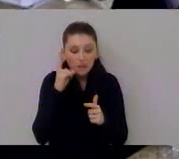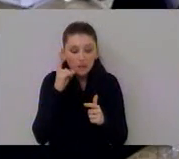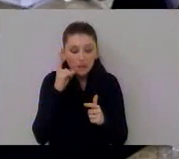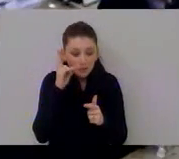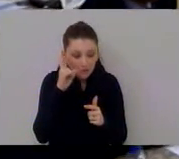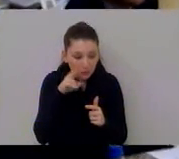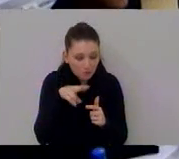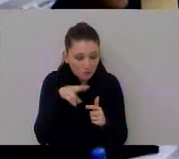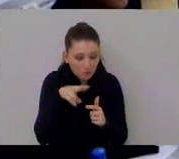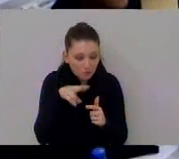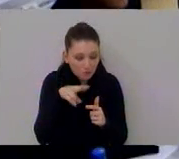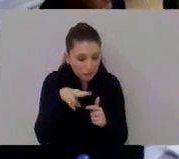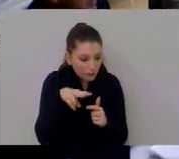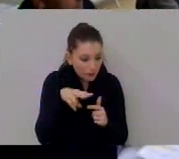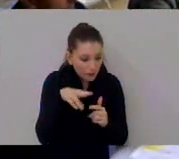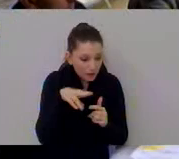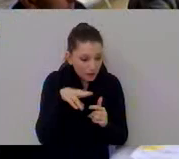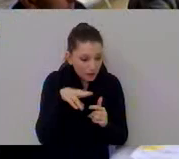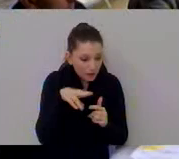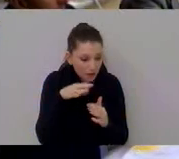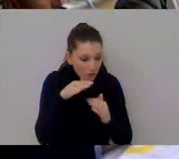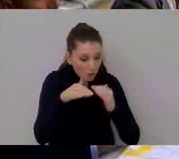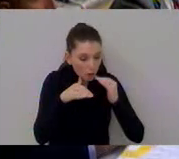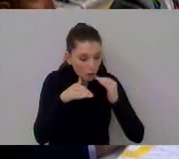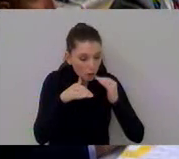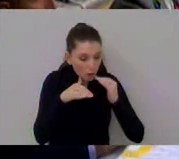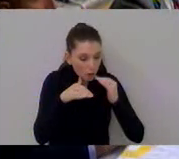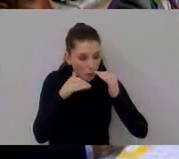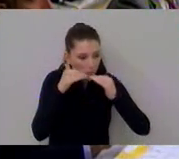Ruas há décadas esperando